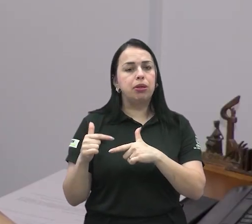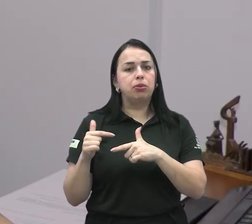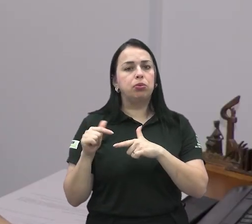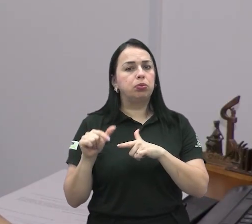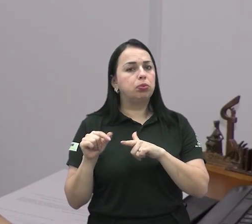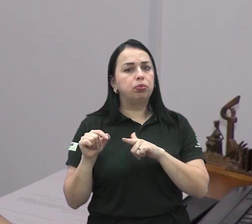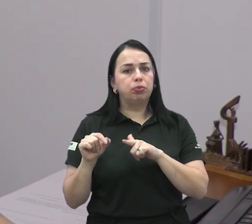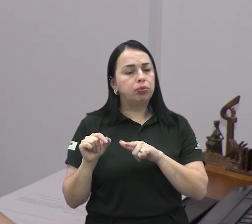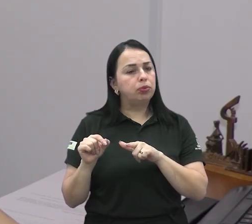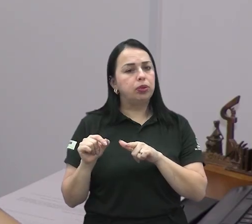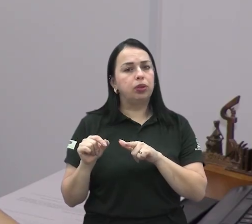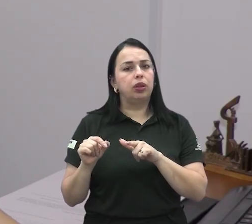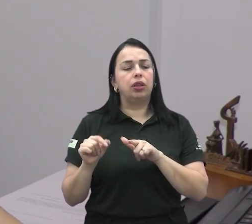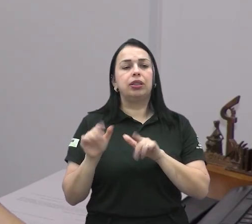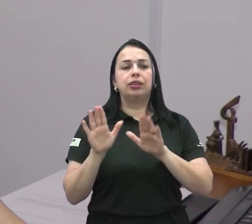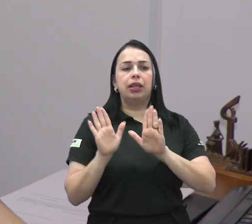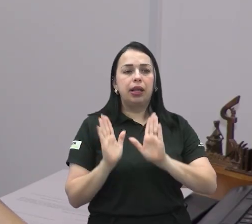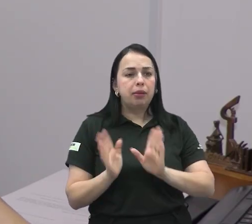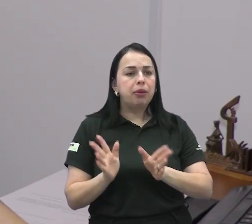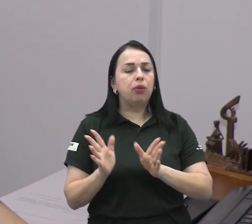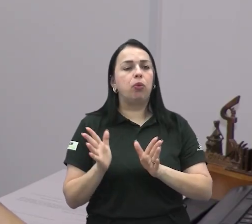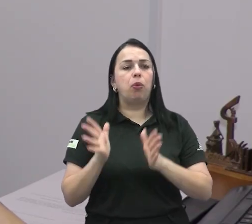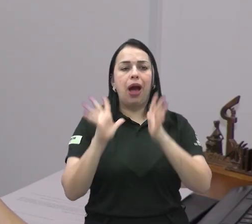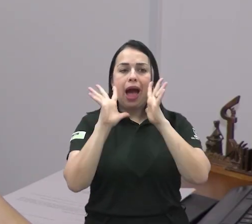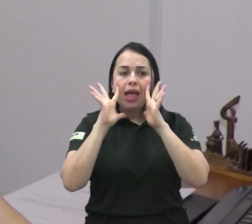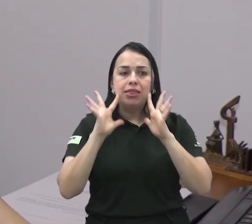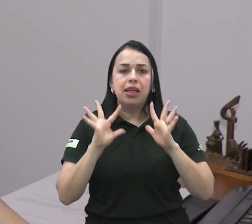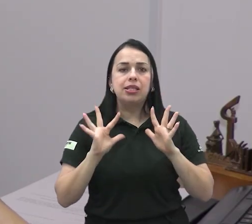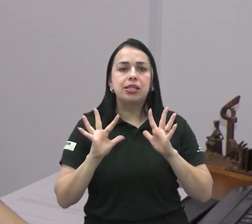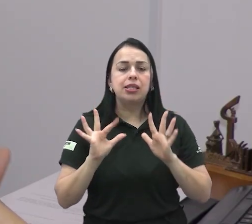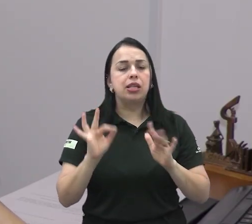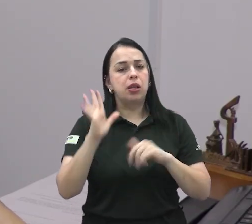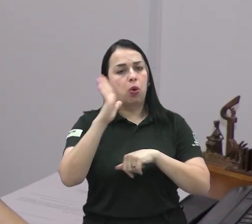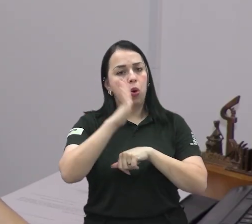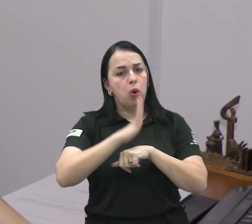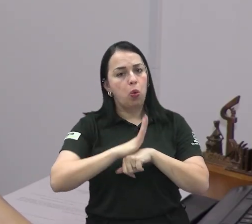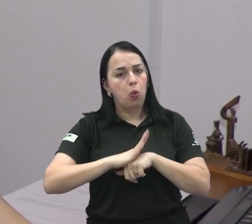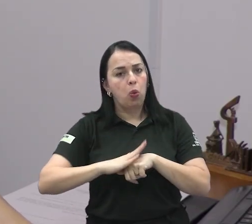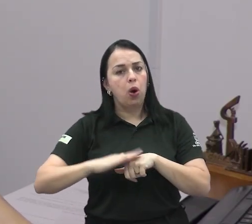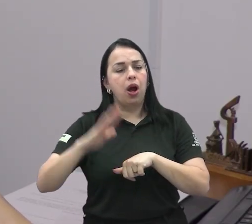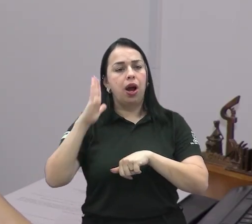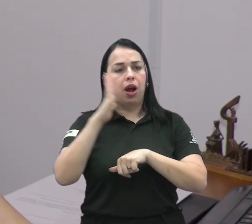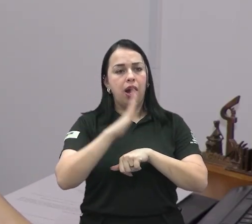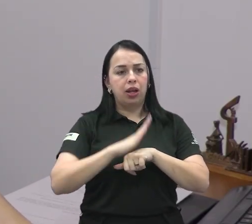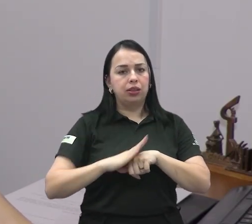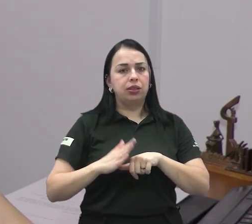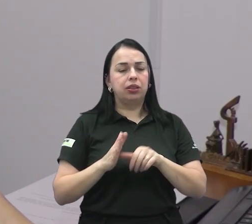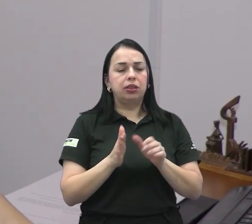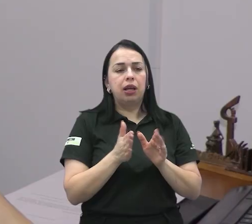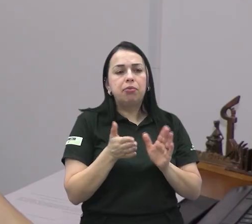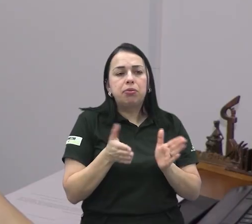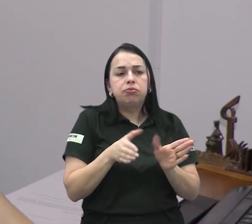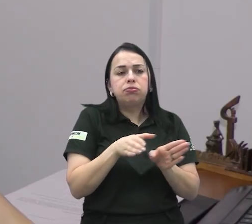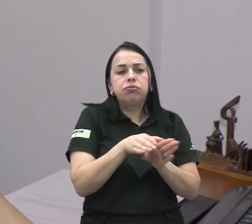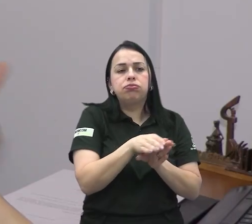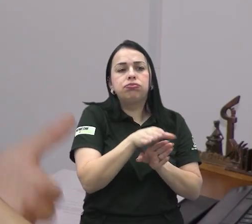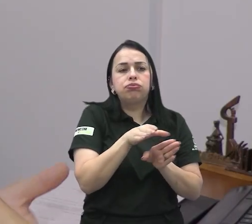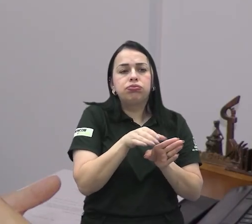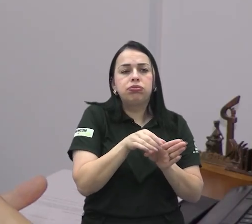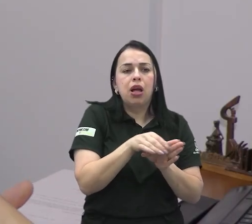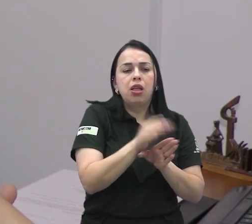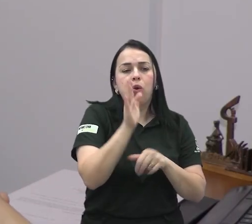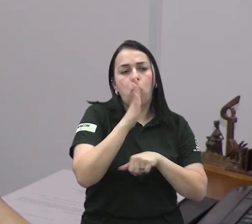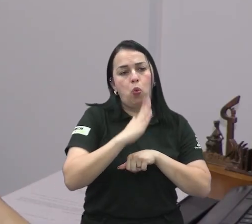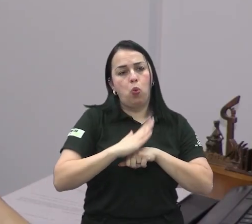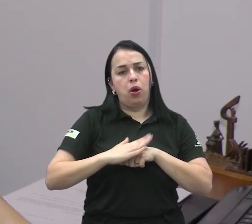elas fazem um trabalho, né, de levar ali com todo o cuidado, com todo um carinho, né, para poder